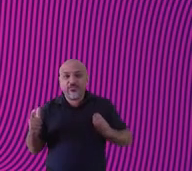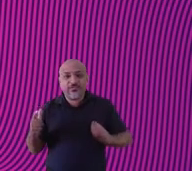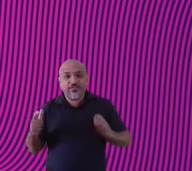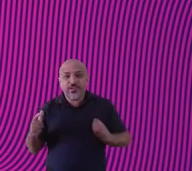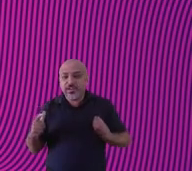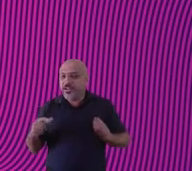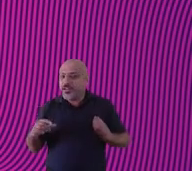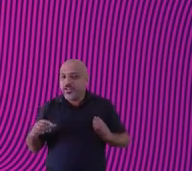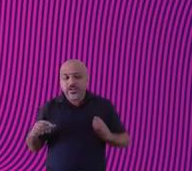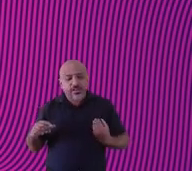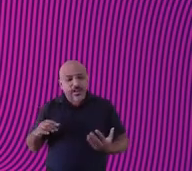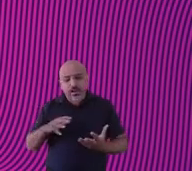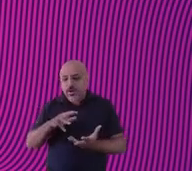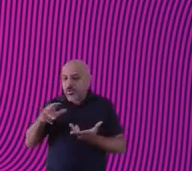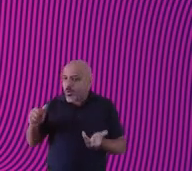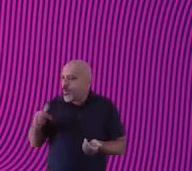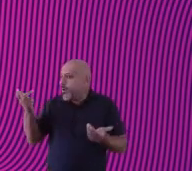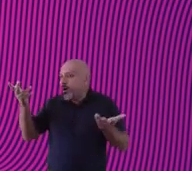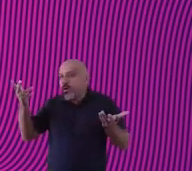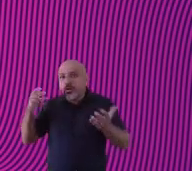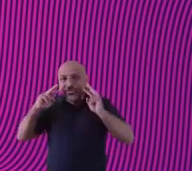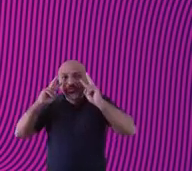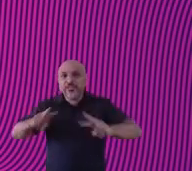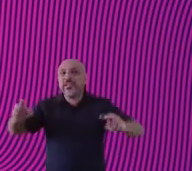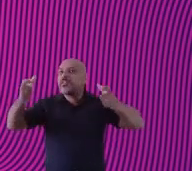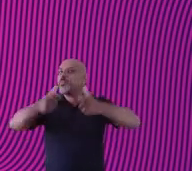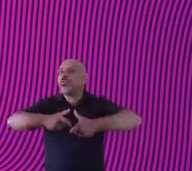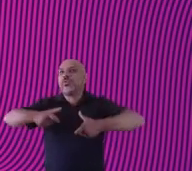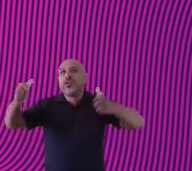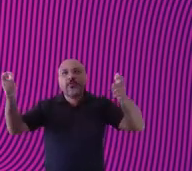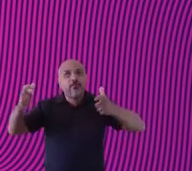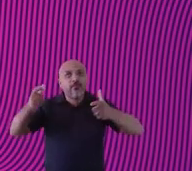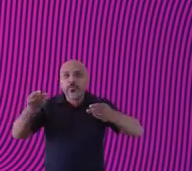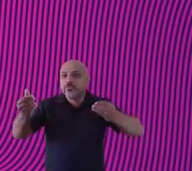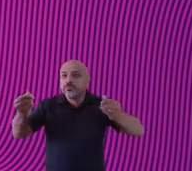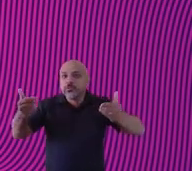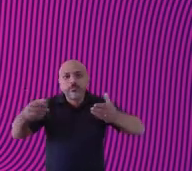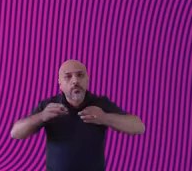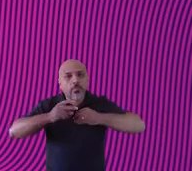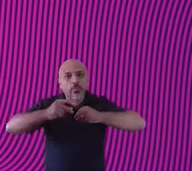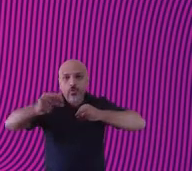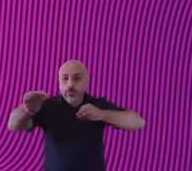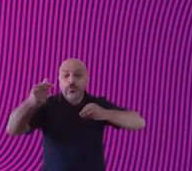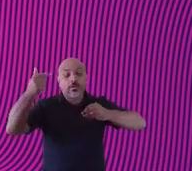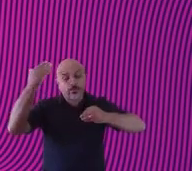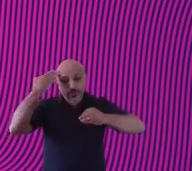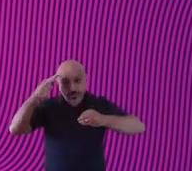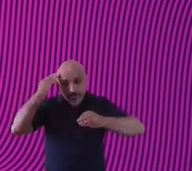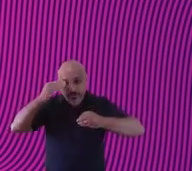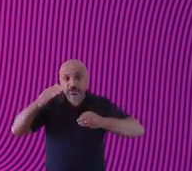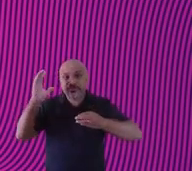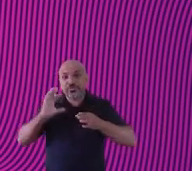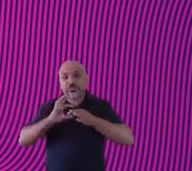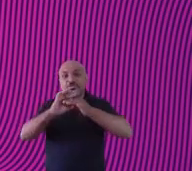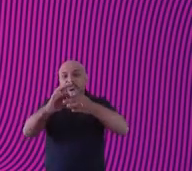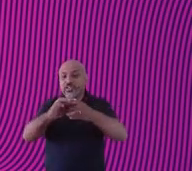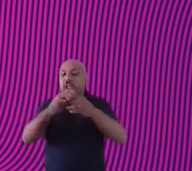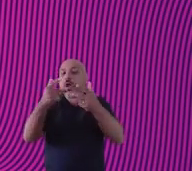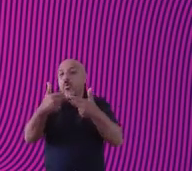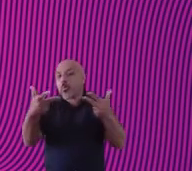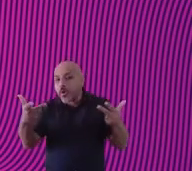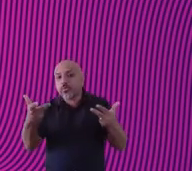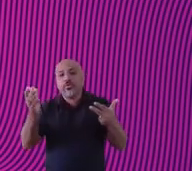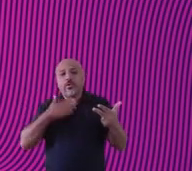né com grau de evidência muito grande um xarope muito prolongado a meu via para a gente associar alguma coisa